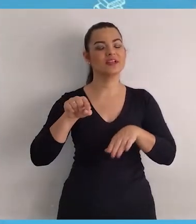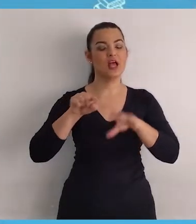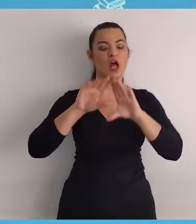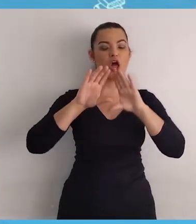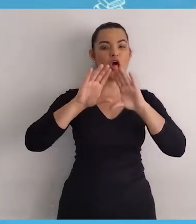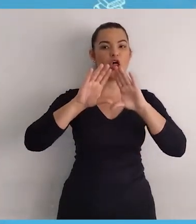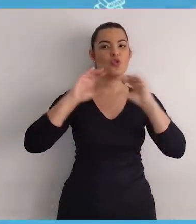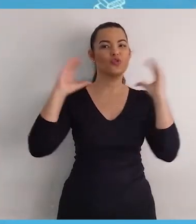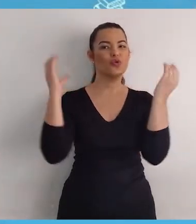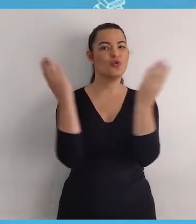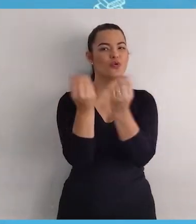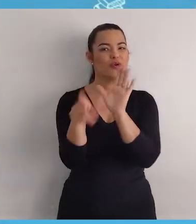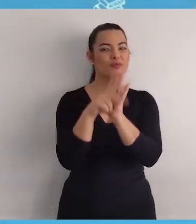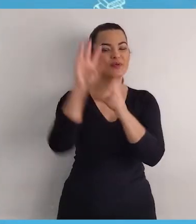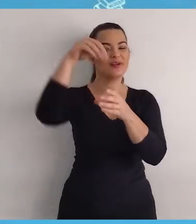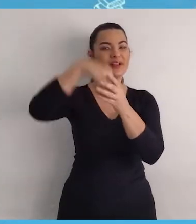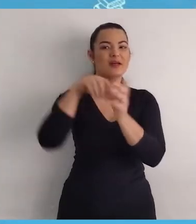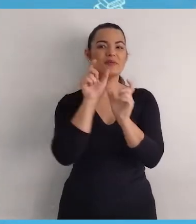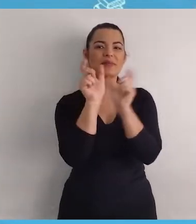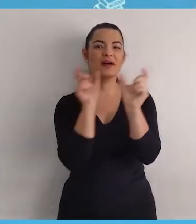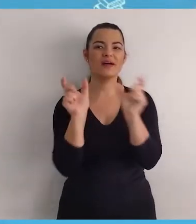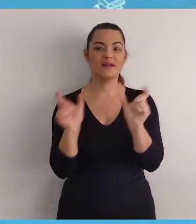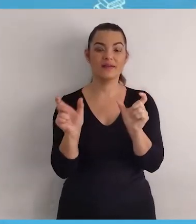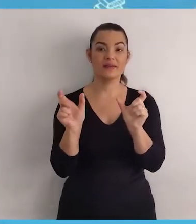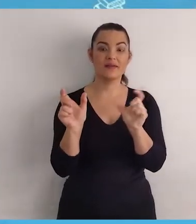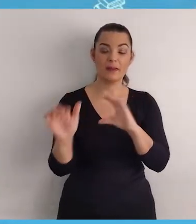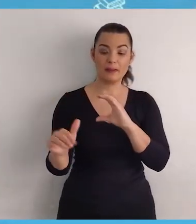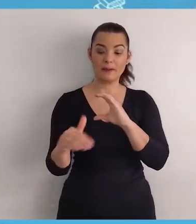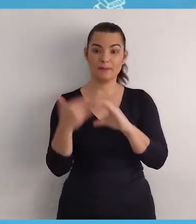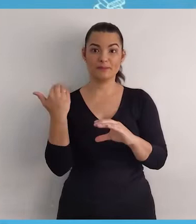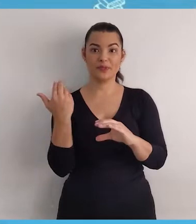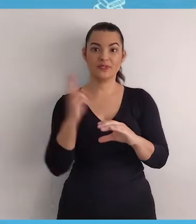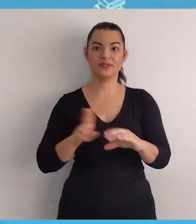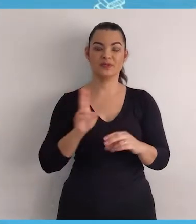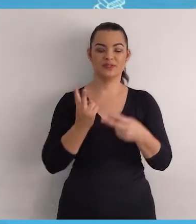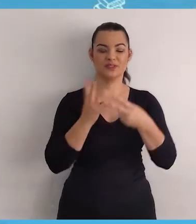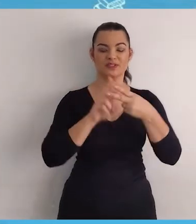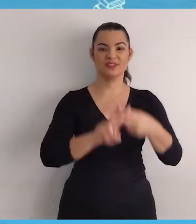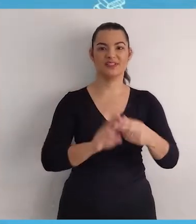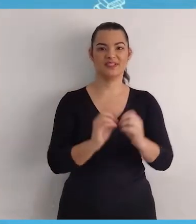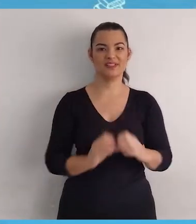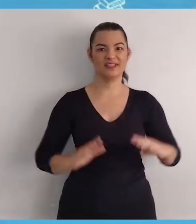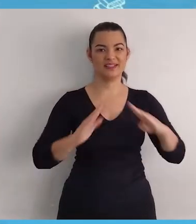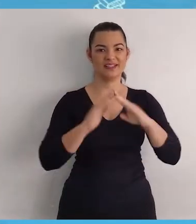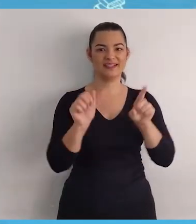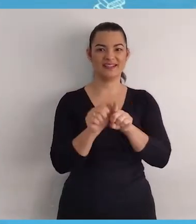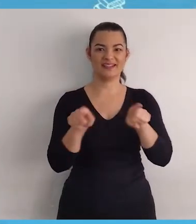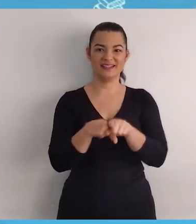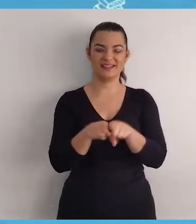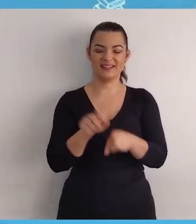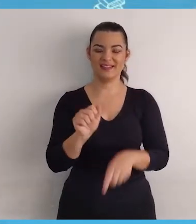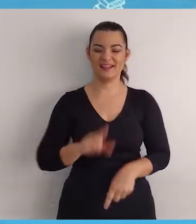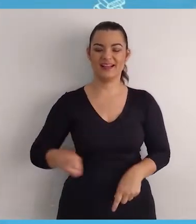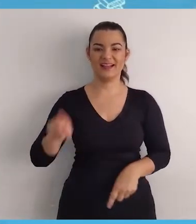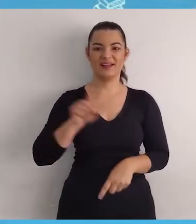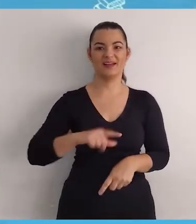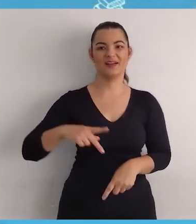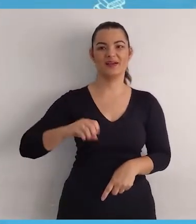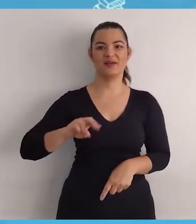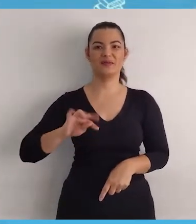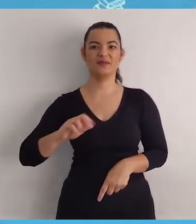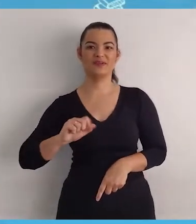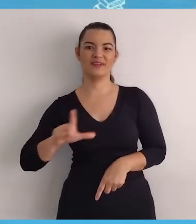a sua nuvem de palavras. Compartilhe conosco na hashtag Saberes em Casa e no @portalse.